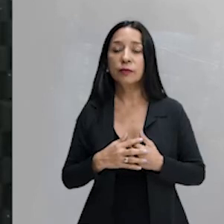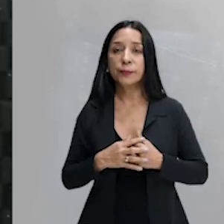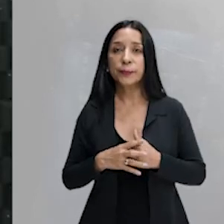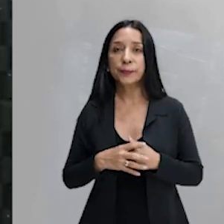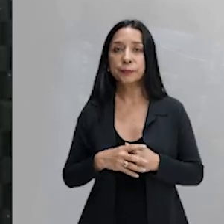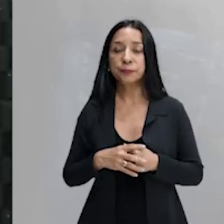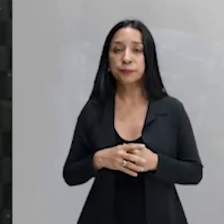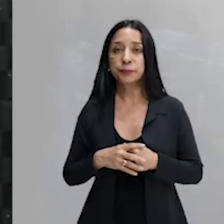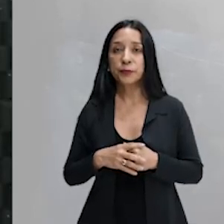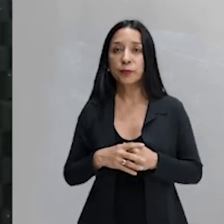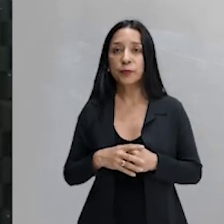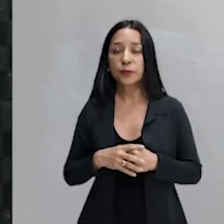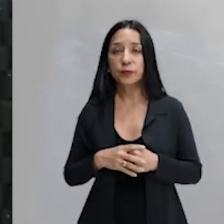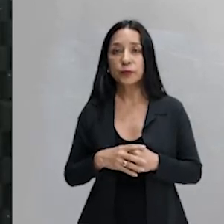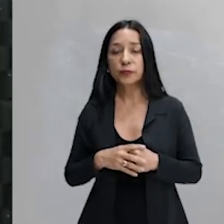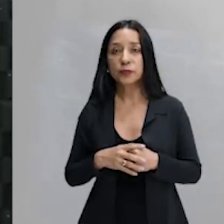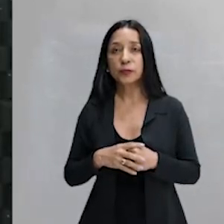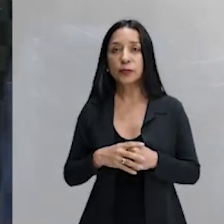isósceles.